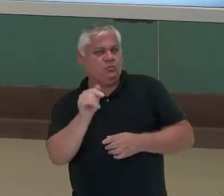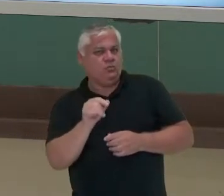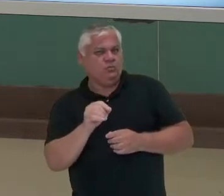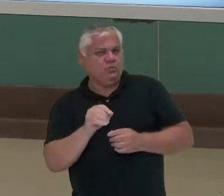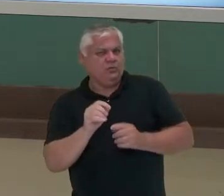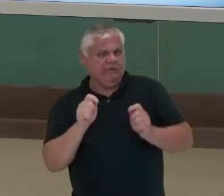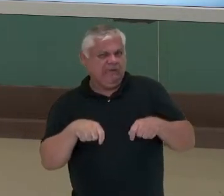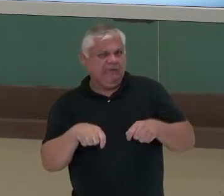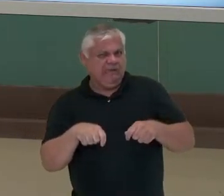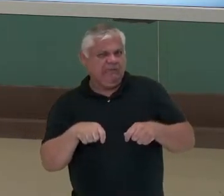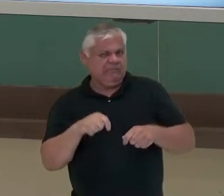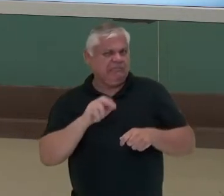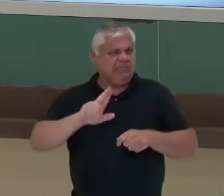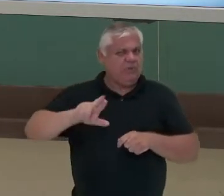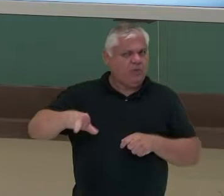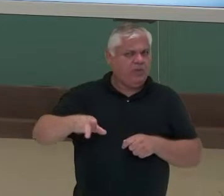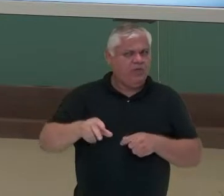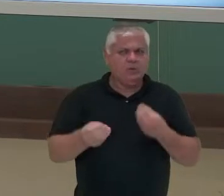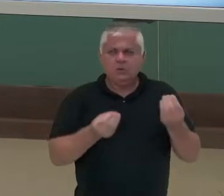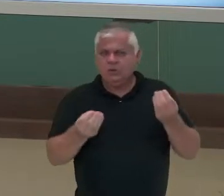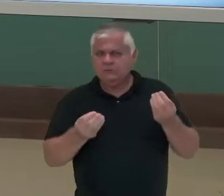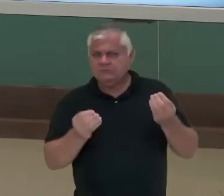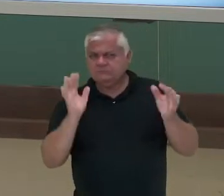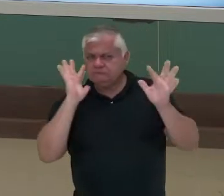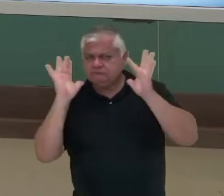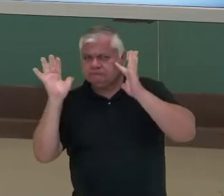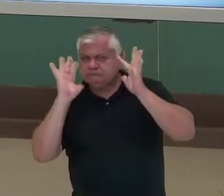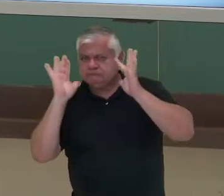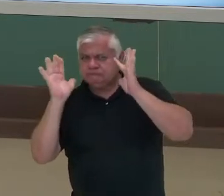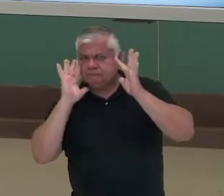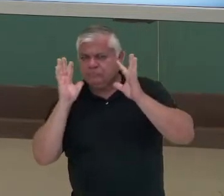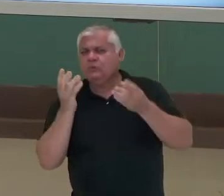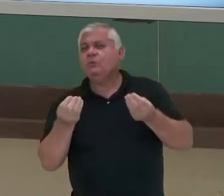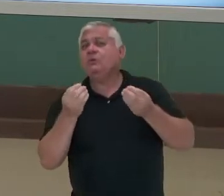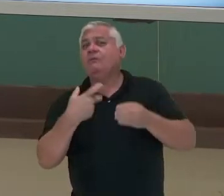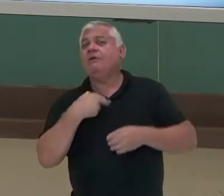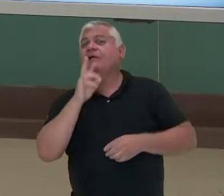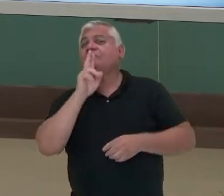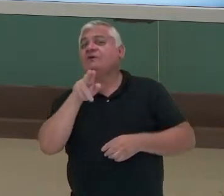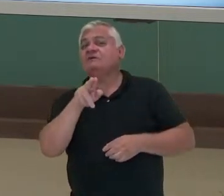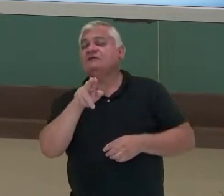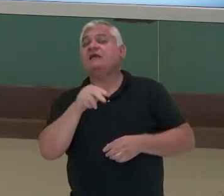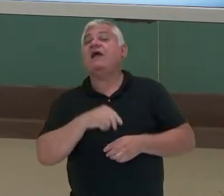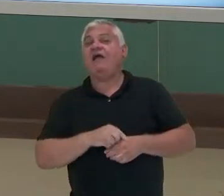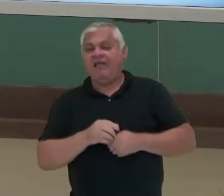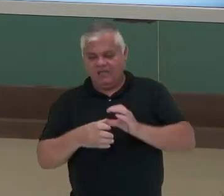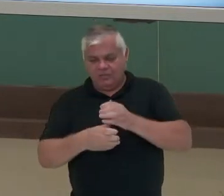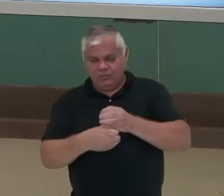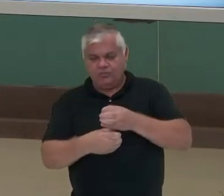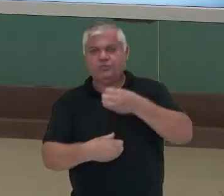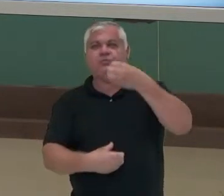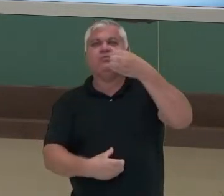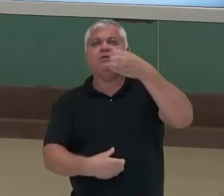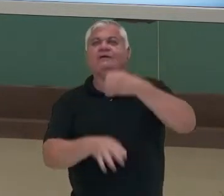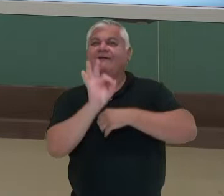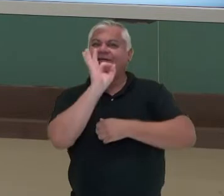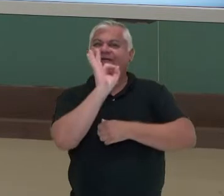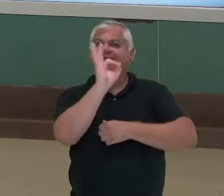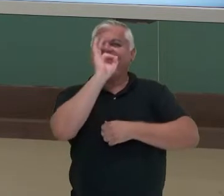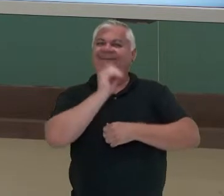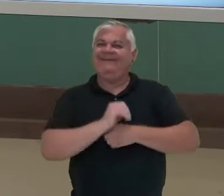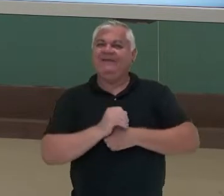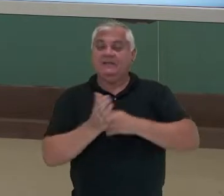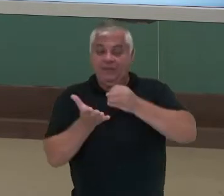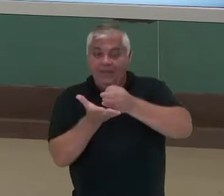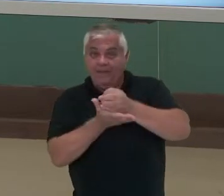dizer um exemplo disso? Pensa um pouquinho lá. Quem me disse um cilindro, correto, né? A